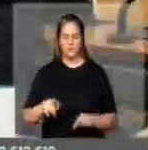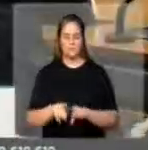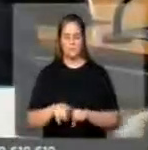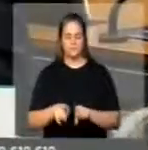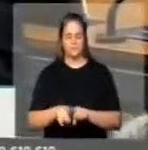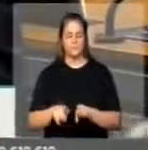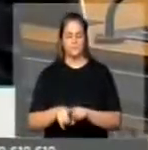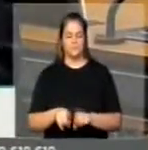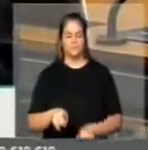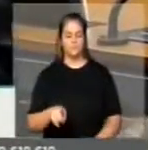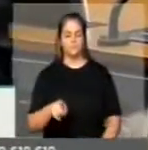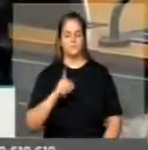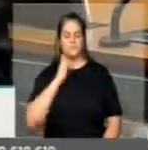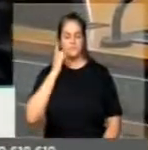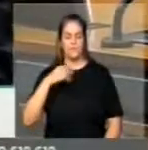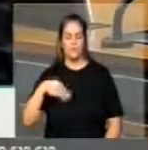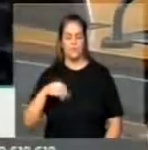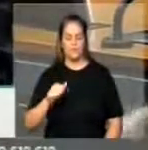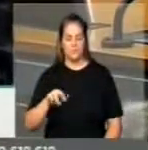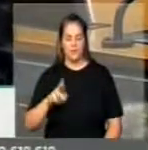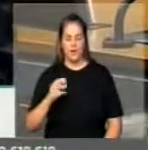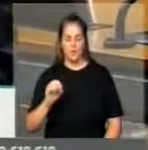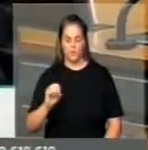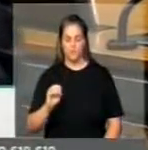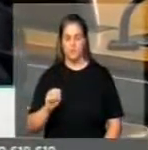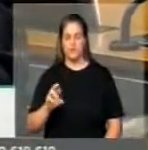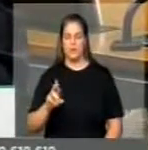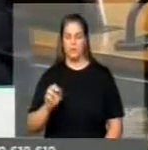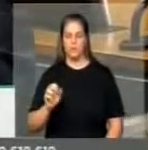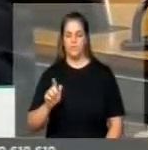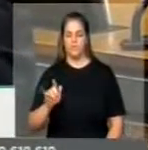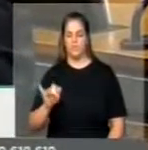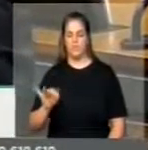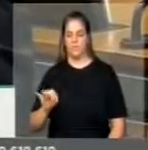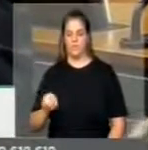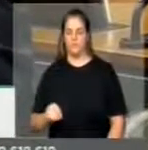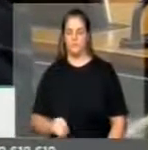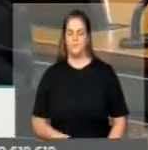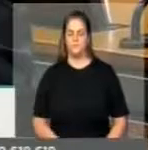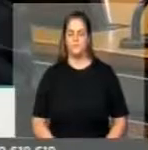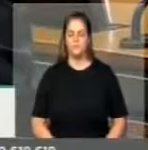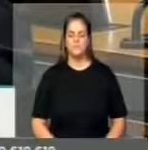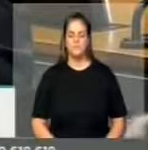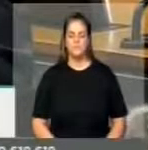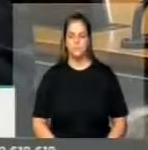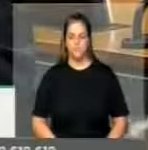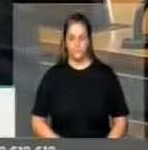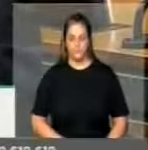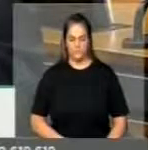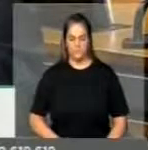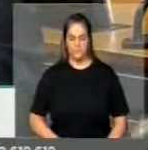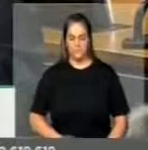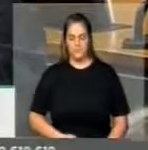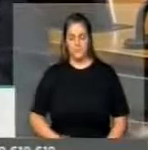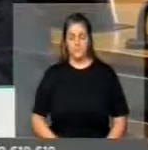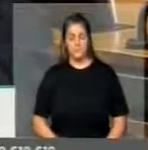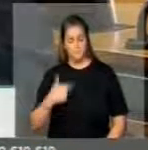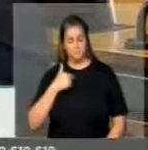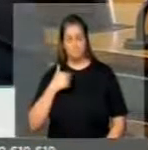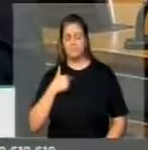Ética, deputado Marcos Rogério. Eu quero trazer aqui meu apoio irrestrito e integral